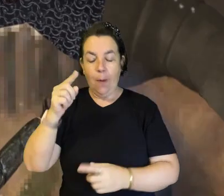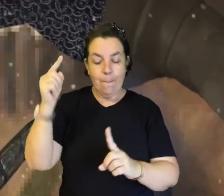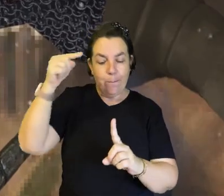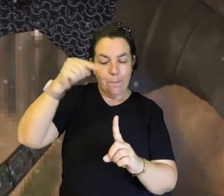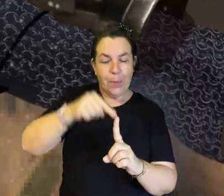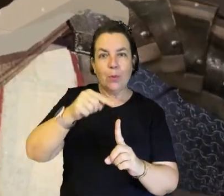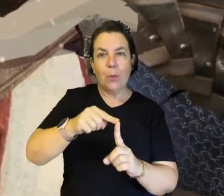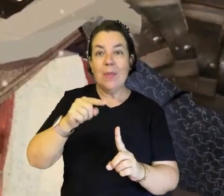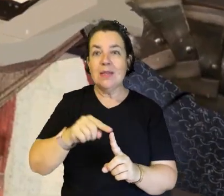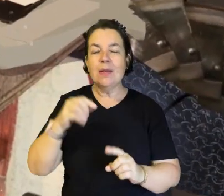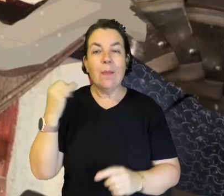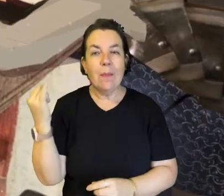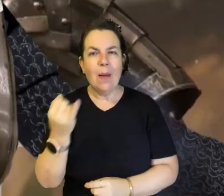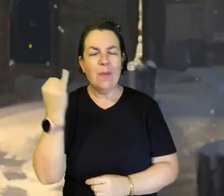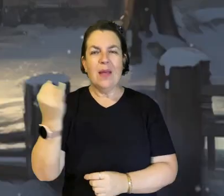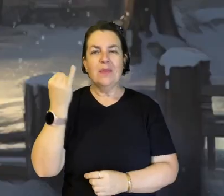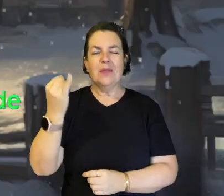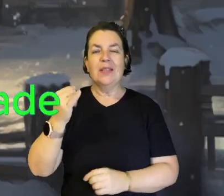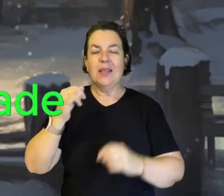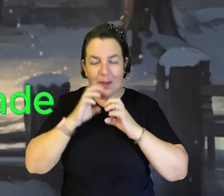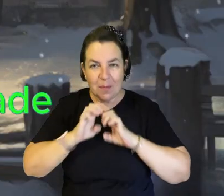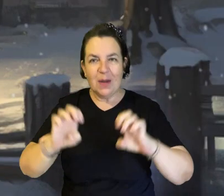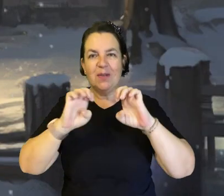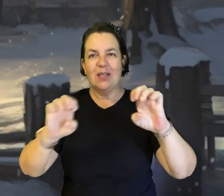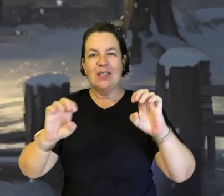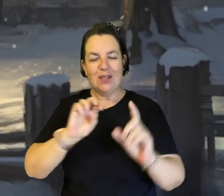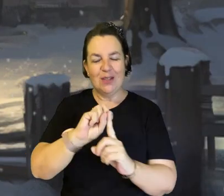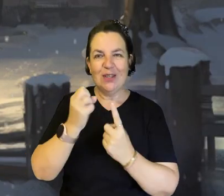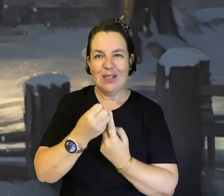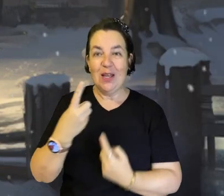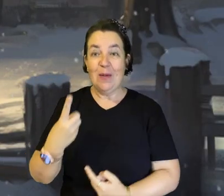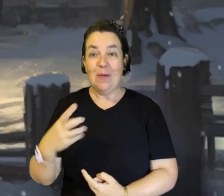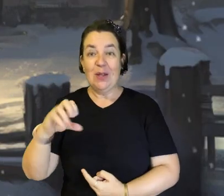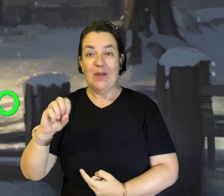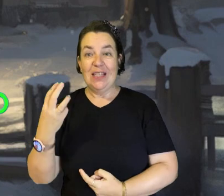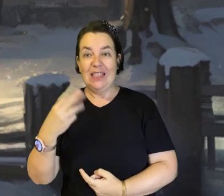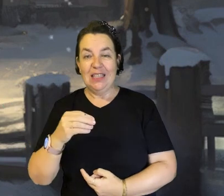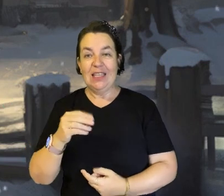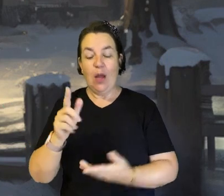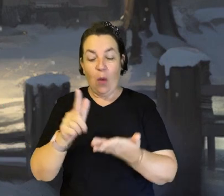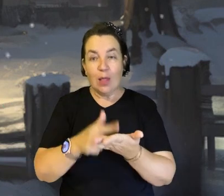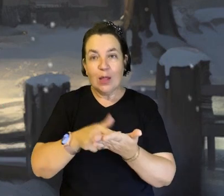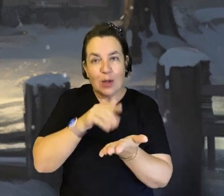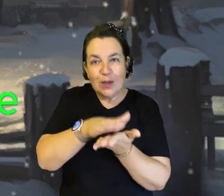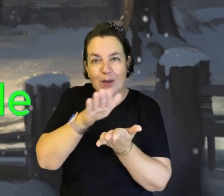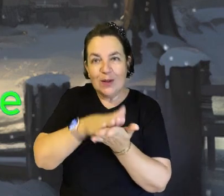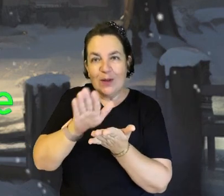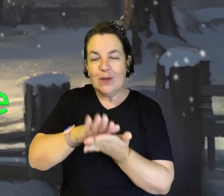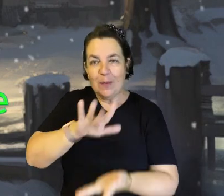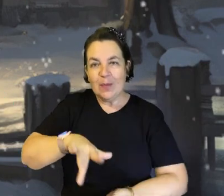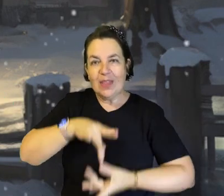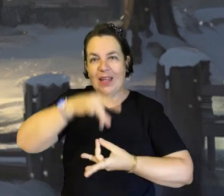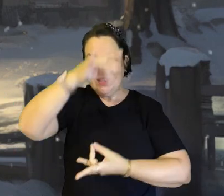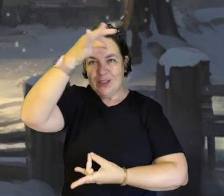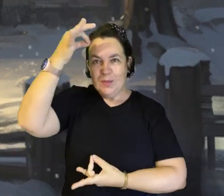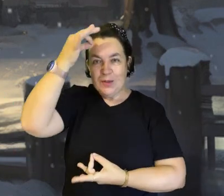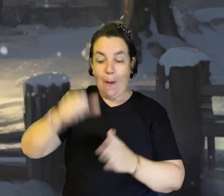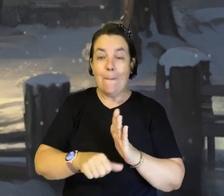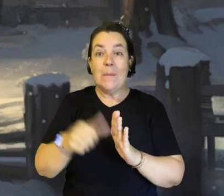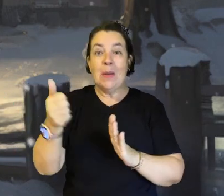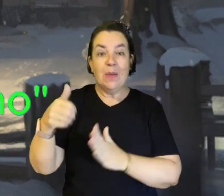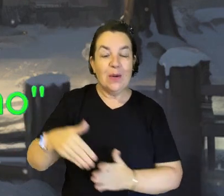ponto focal para a evangelização de toda a sociedade. Em 1934, publicou um livro de espiritualidade que foi a